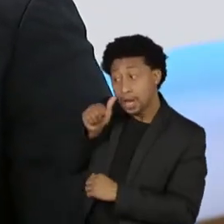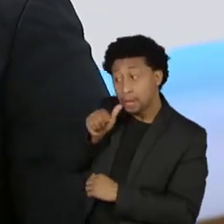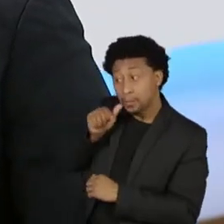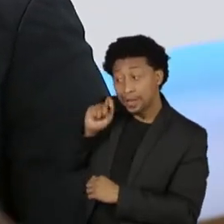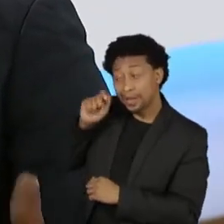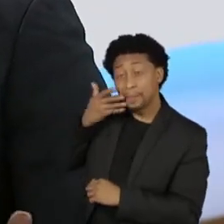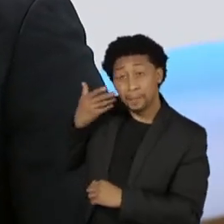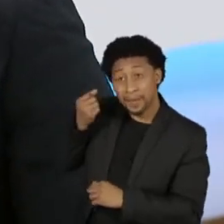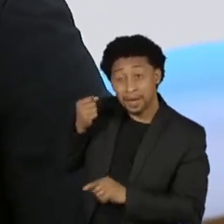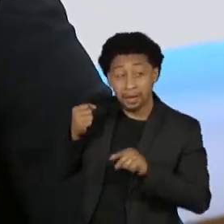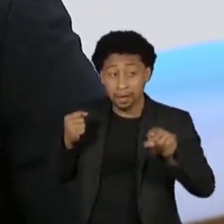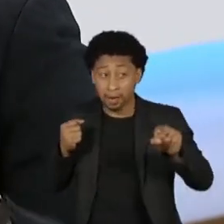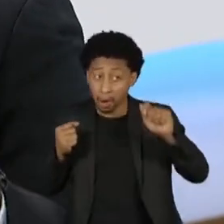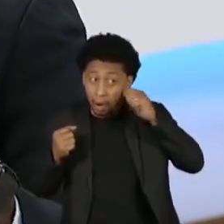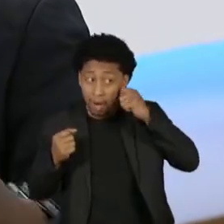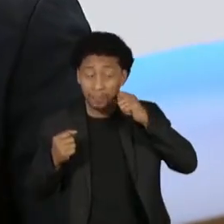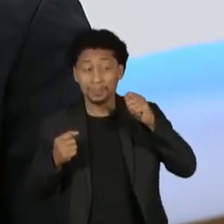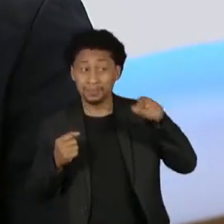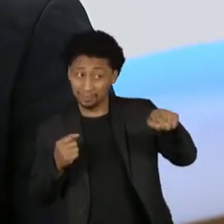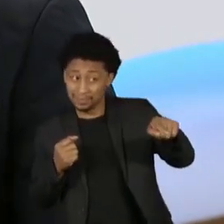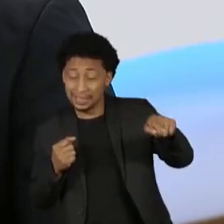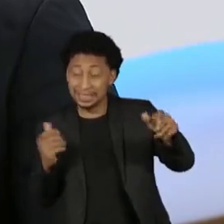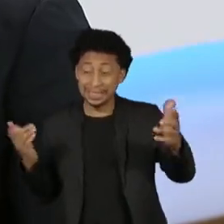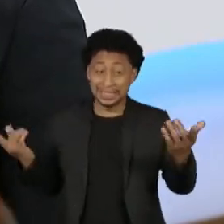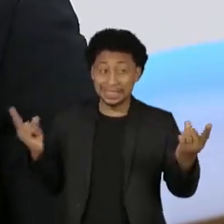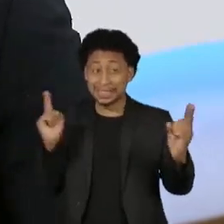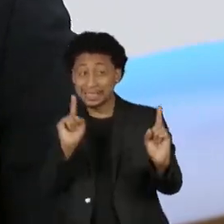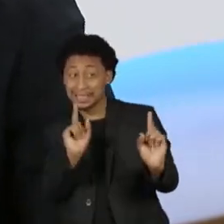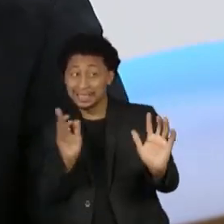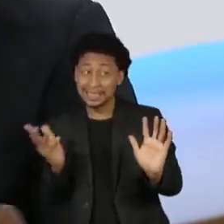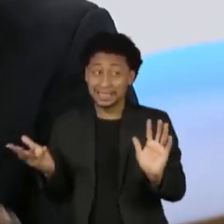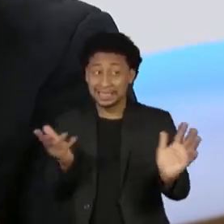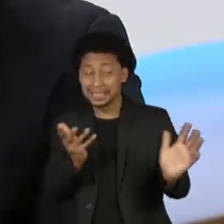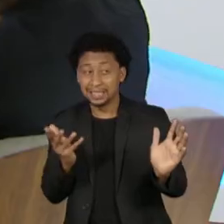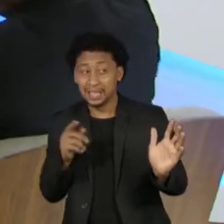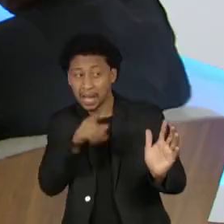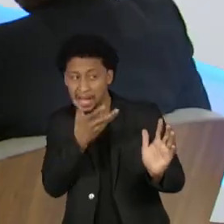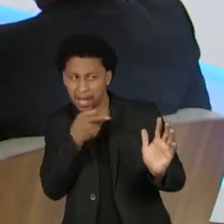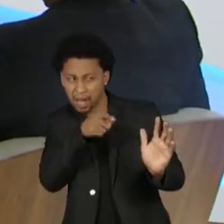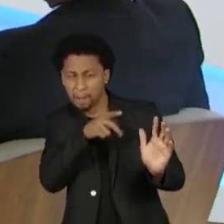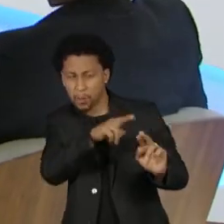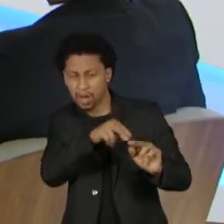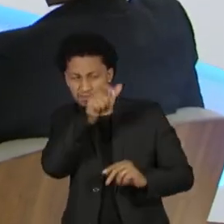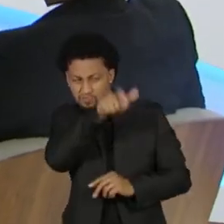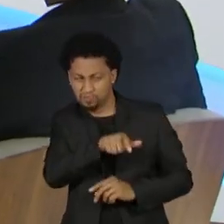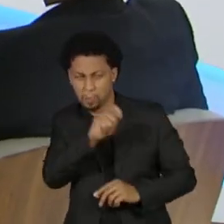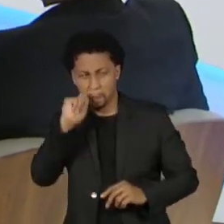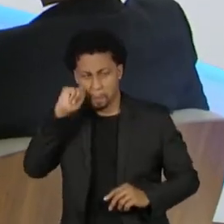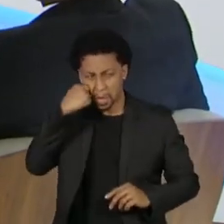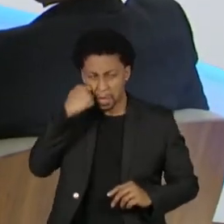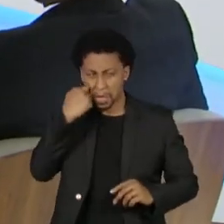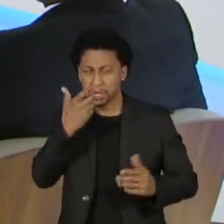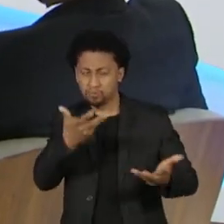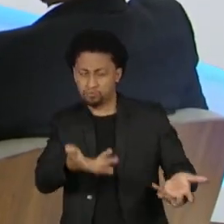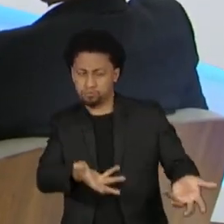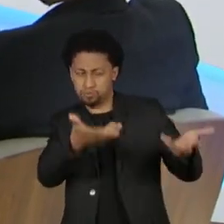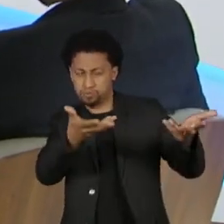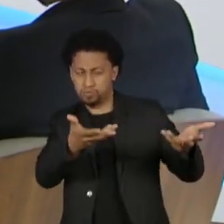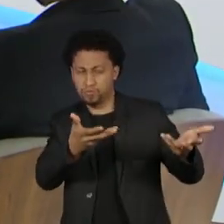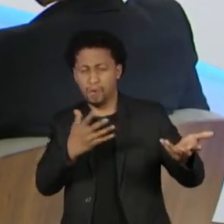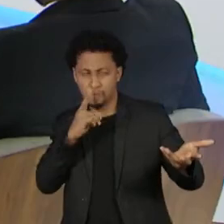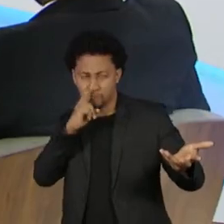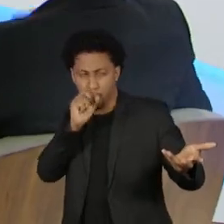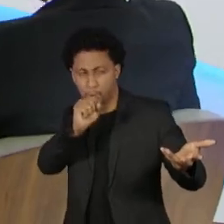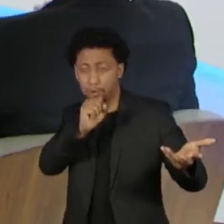virilidade do vigor de algum mas não pela pessoa é um perigo